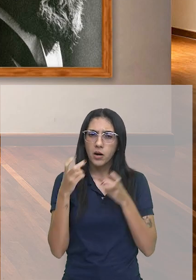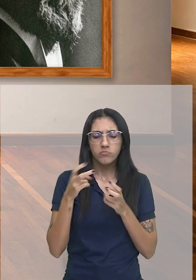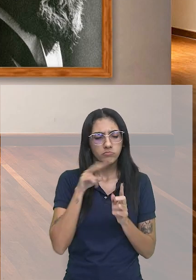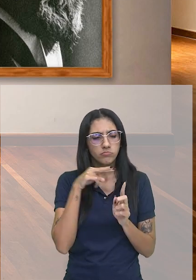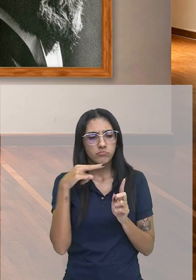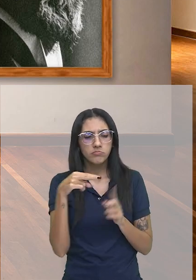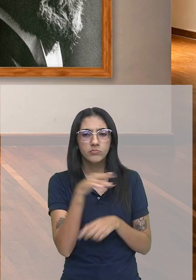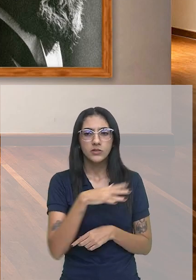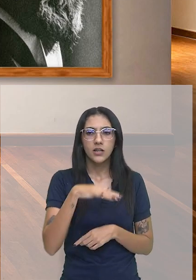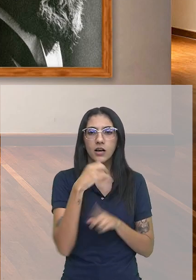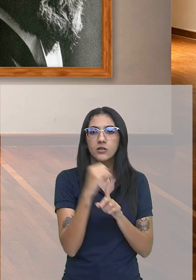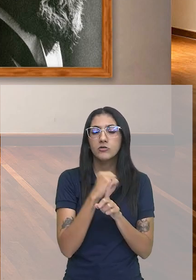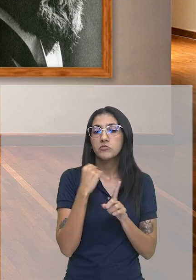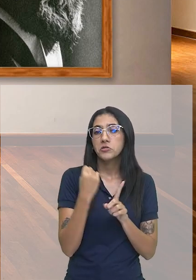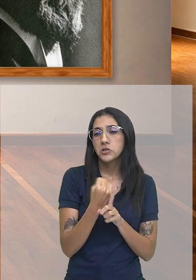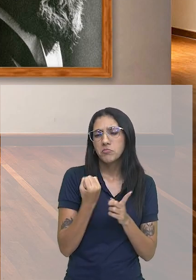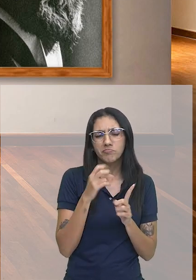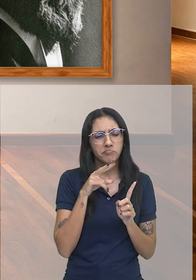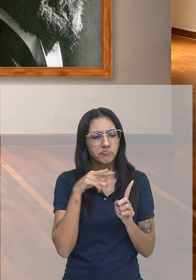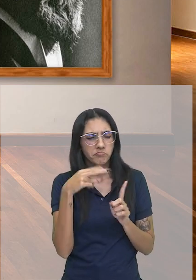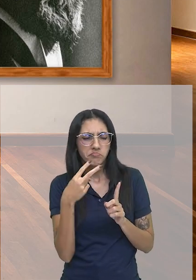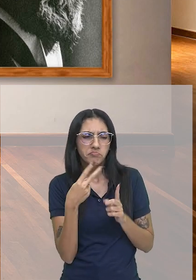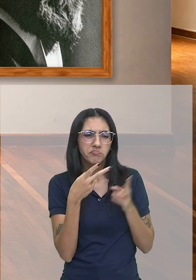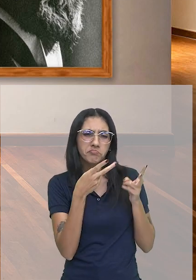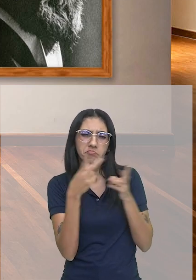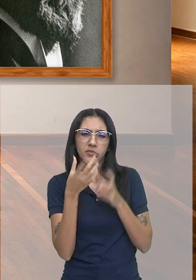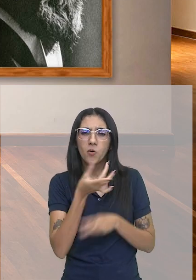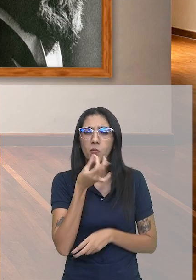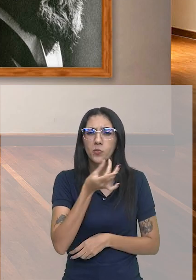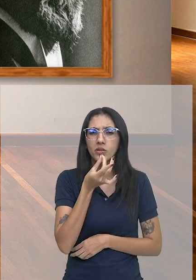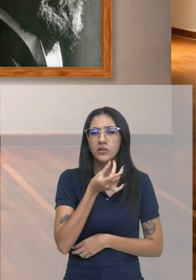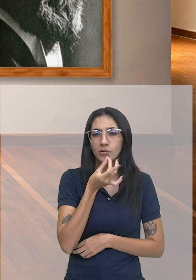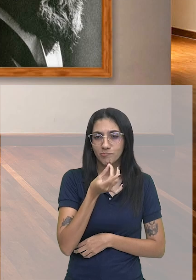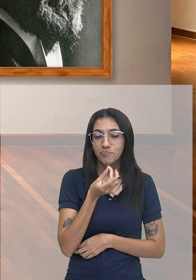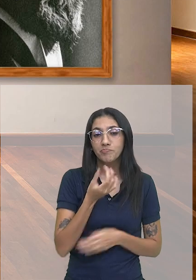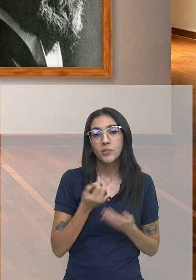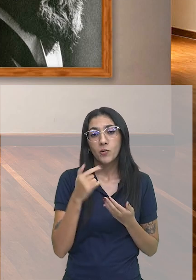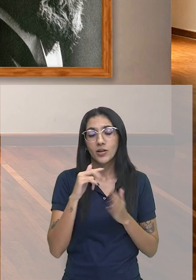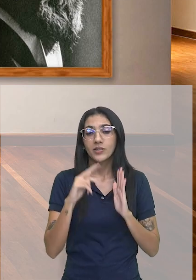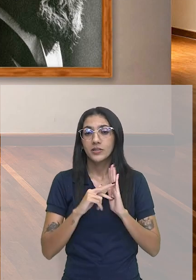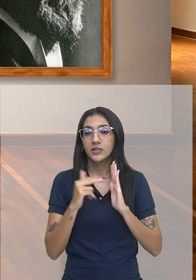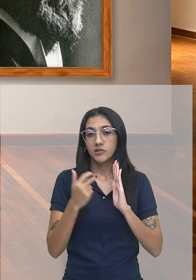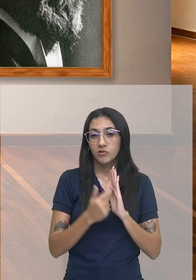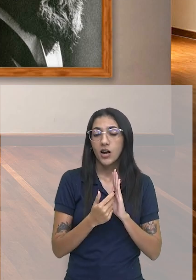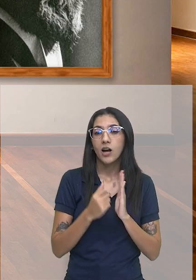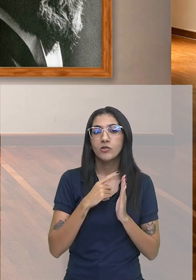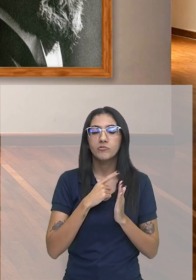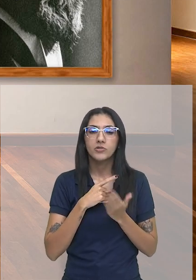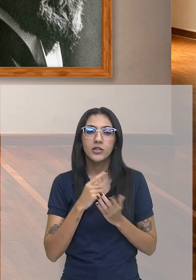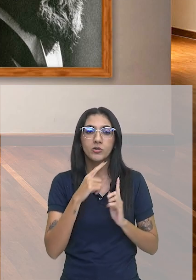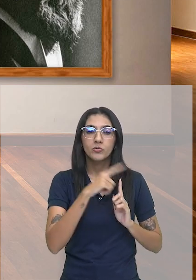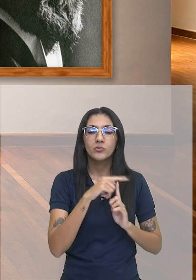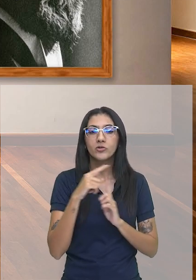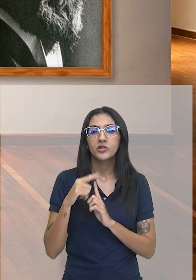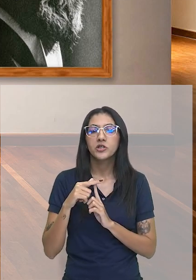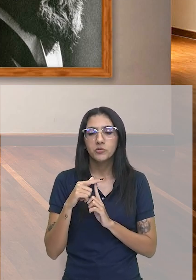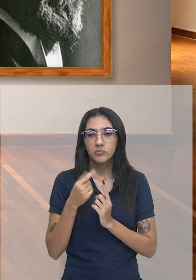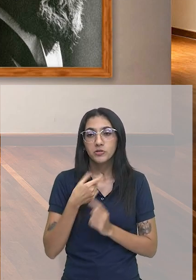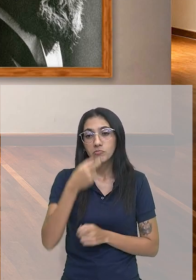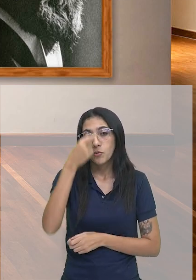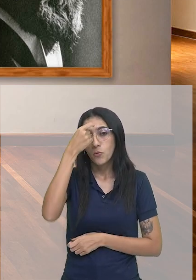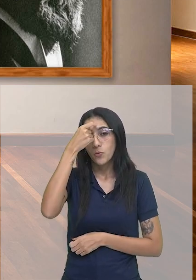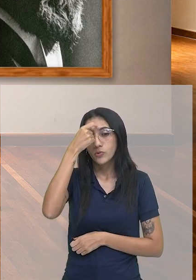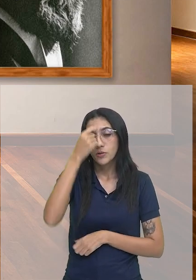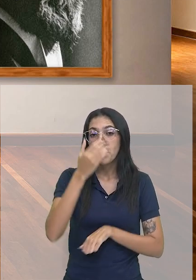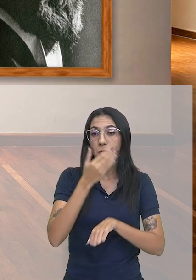social com uma visão mais analítica. Nesse sentido, existem as